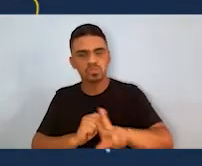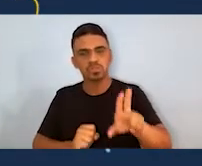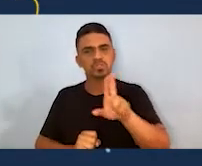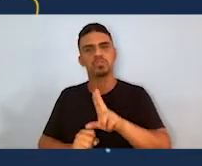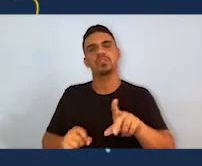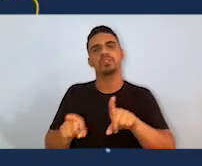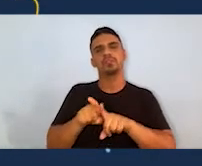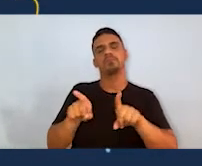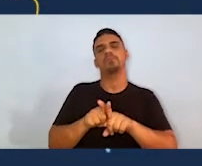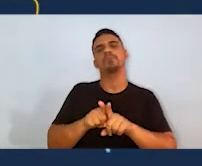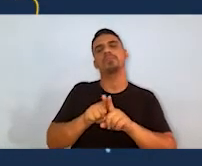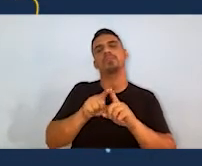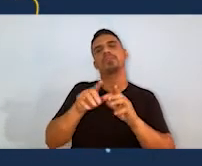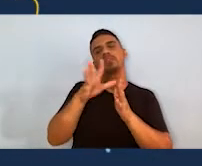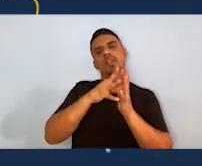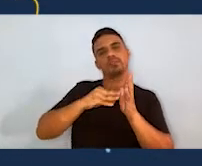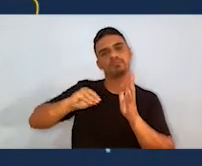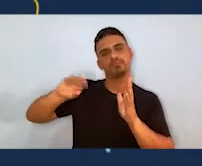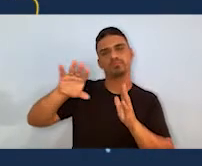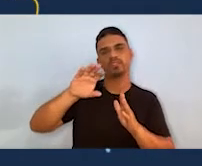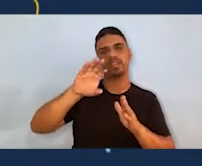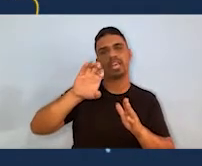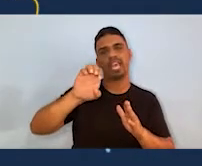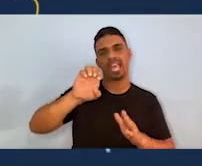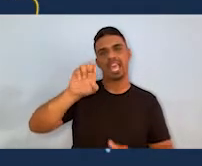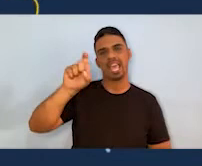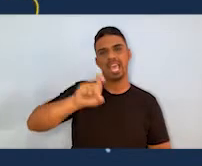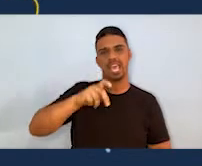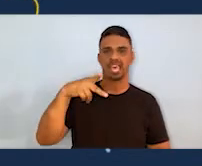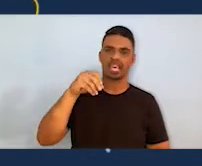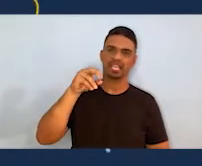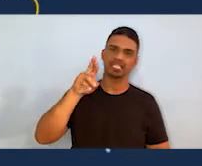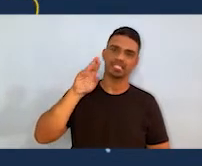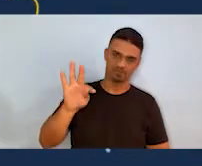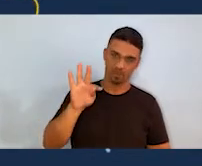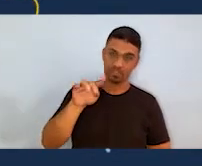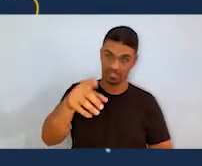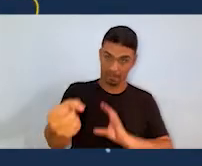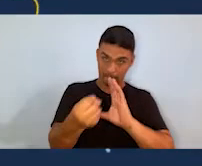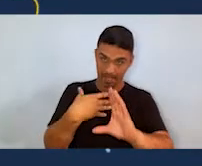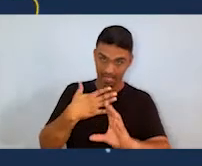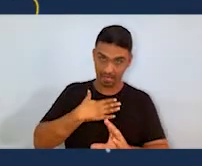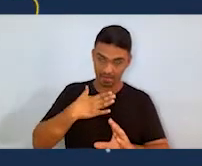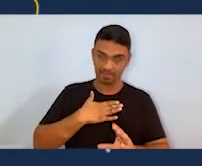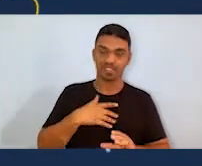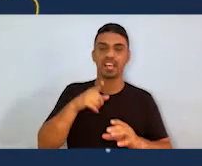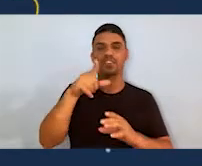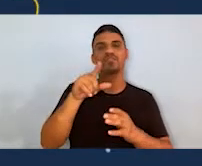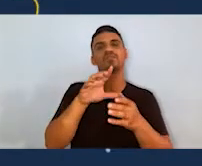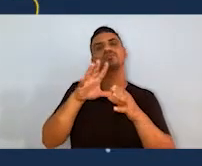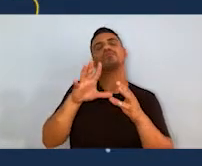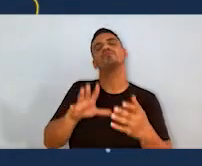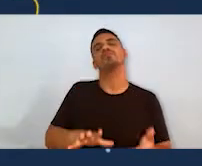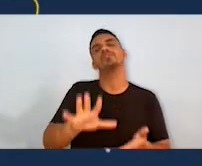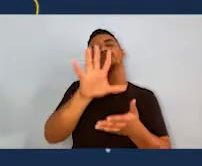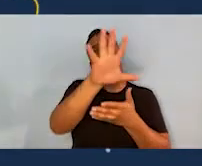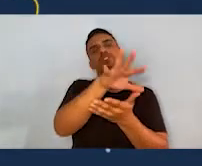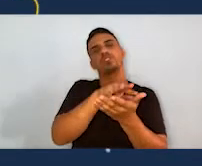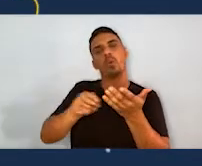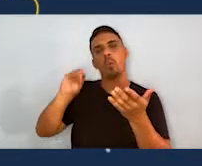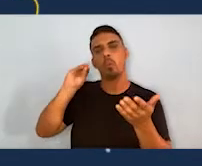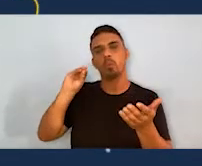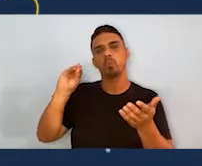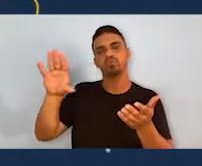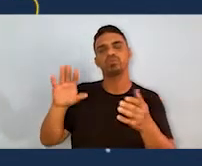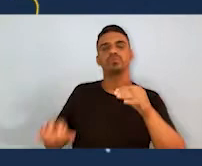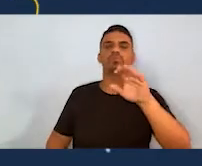poderem exportar. Aqui é export, melhor ainda. Se vocês quiserem me mandar, mais fácil exportar. Então